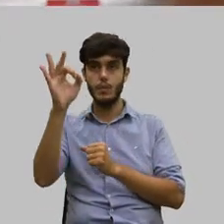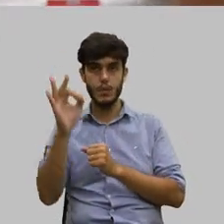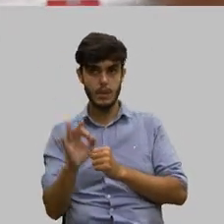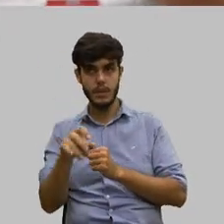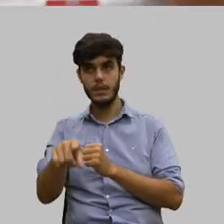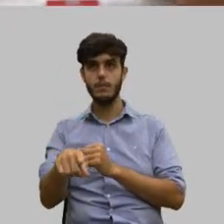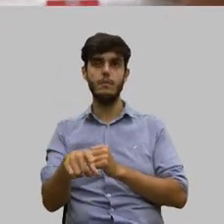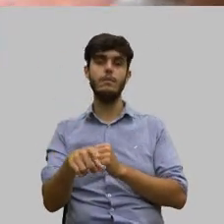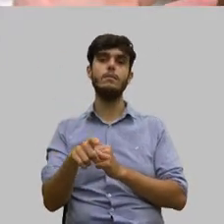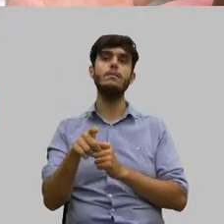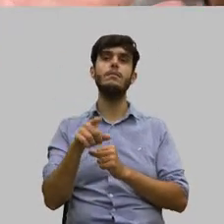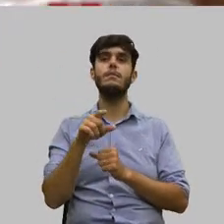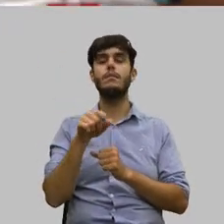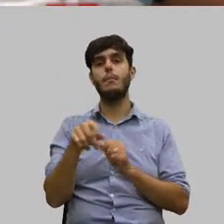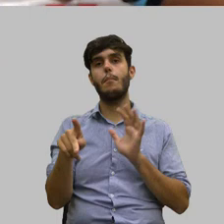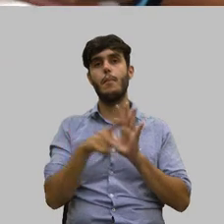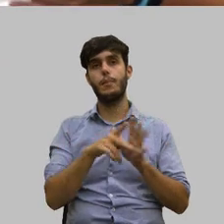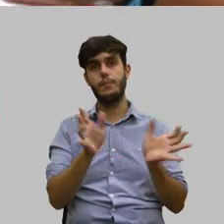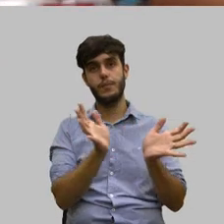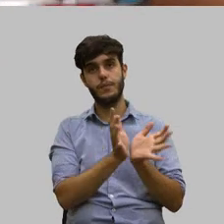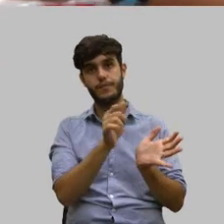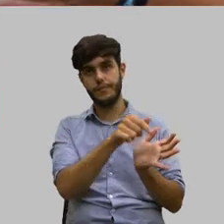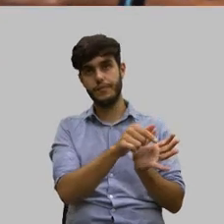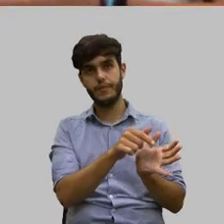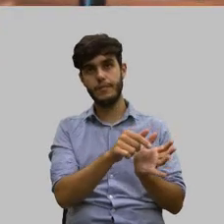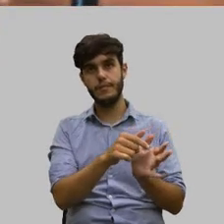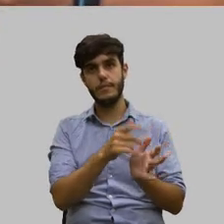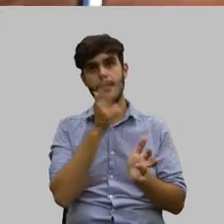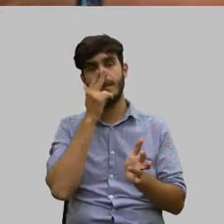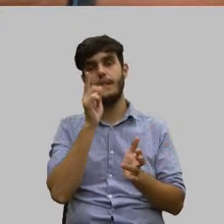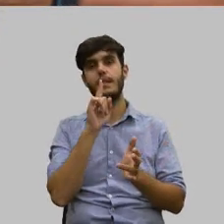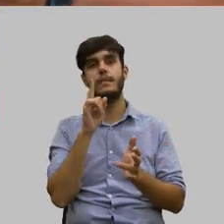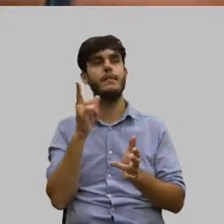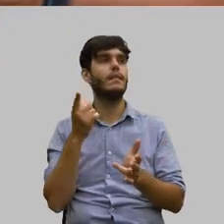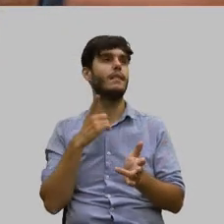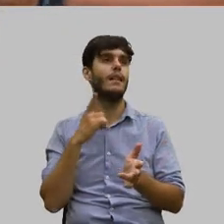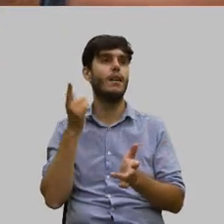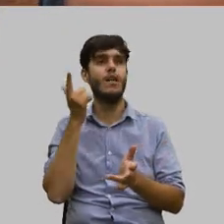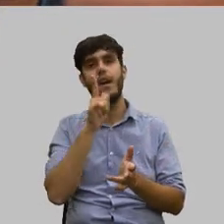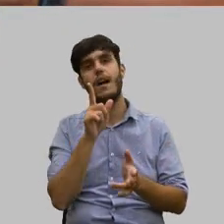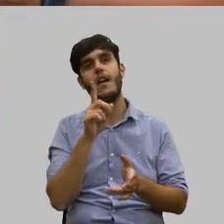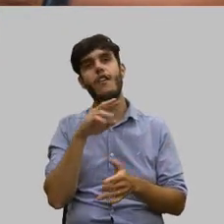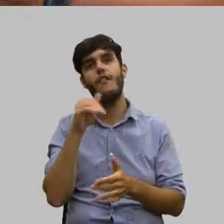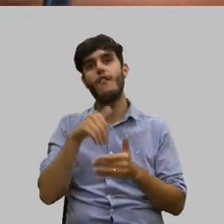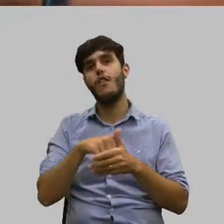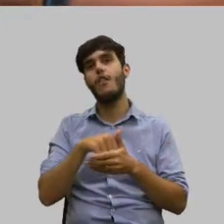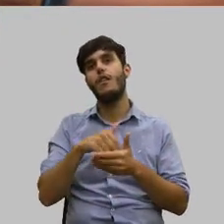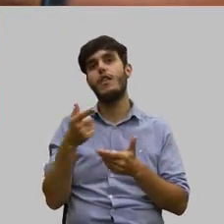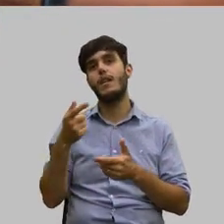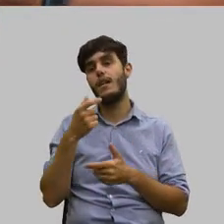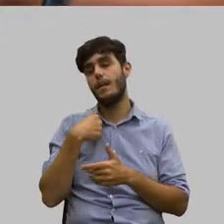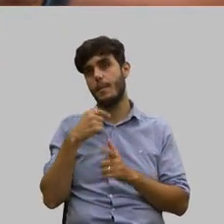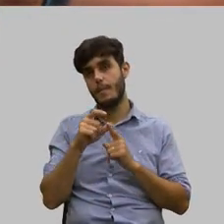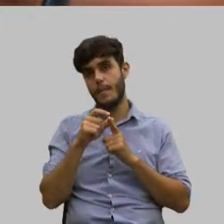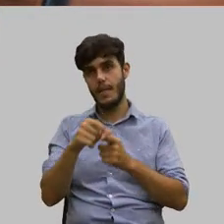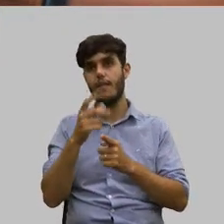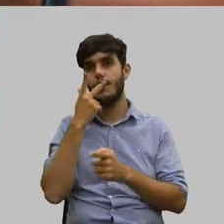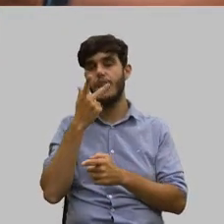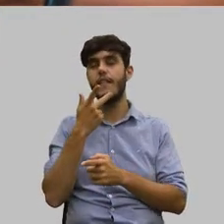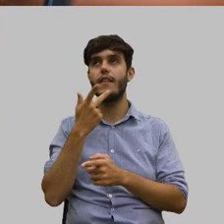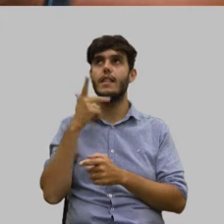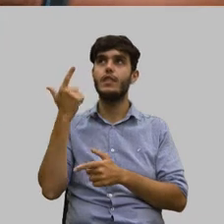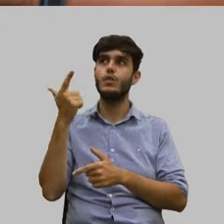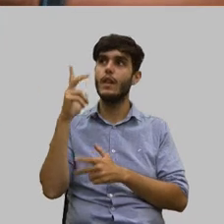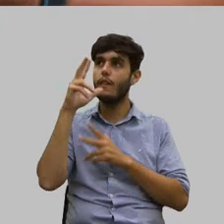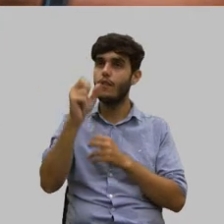entregue 100% à classe parece que não vale parece que as palavras da gente não chegam com aquela